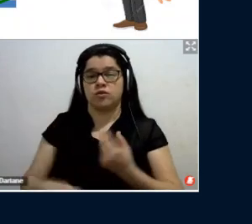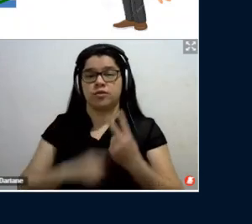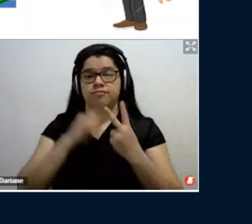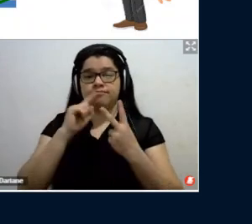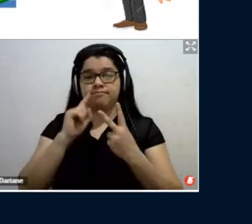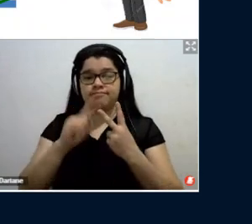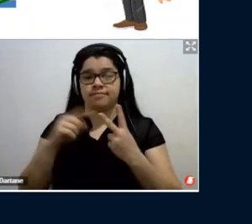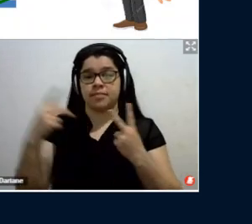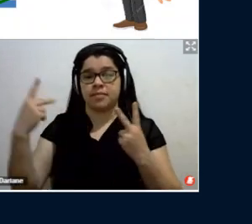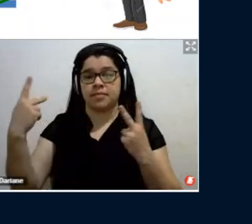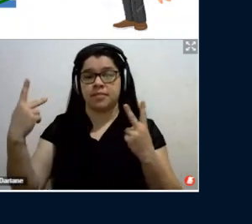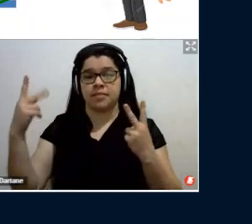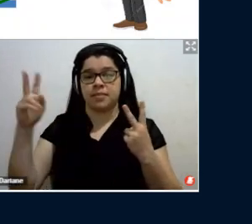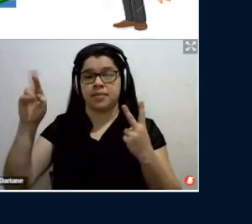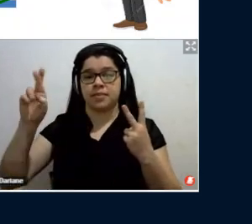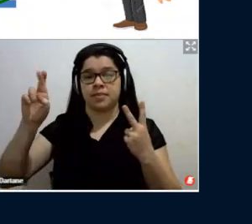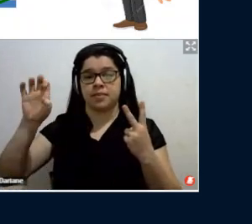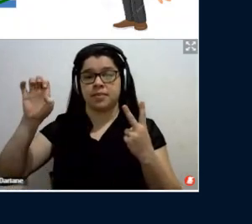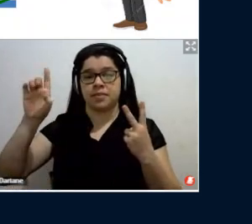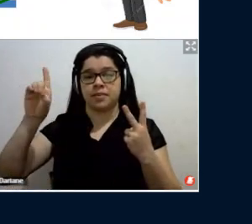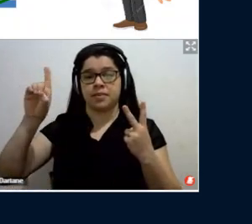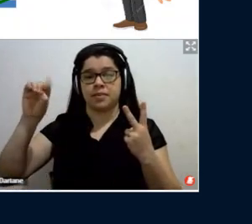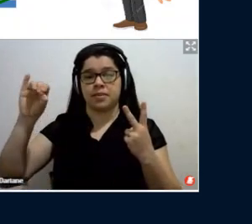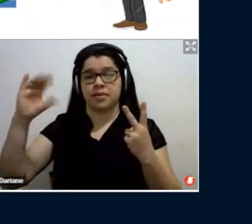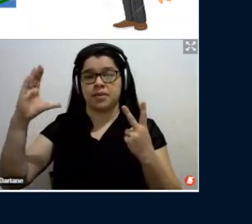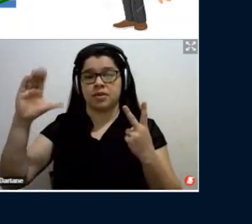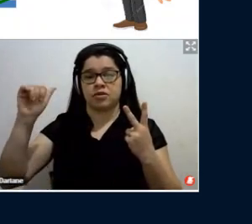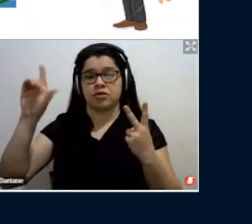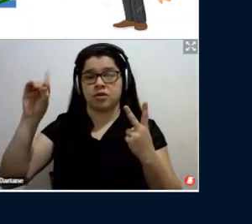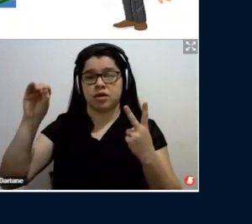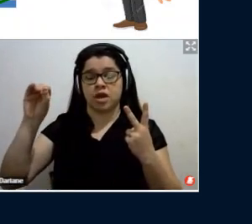Normalmente começa no verbo e é o resto.